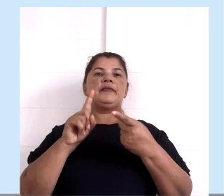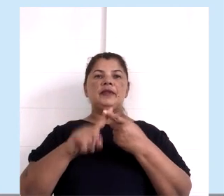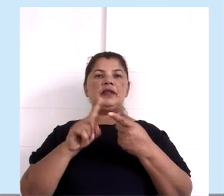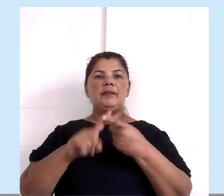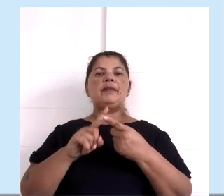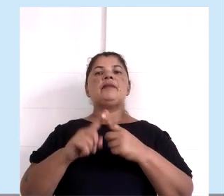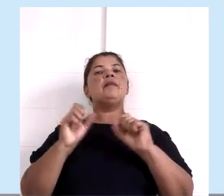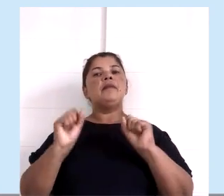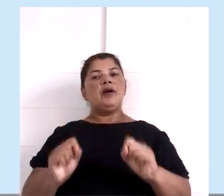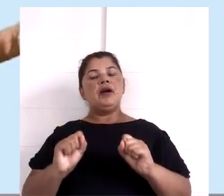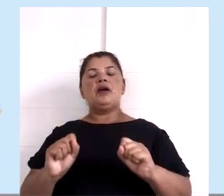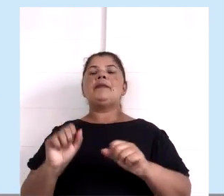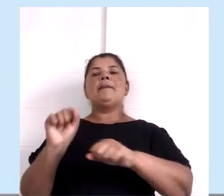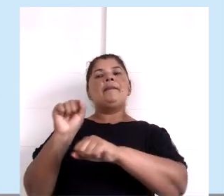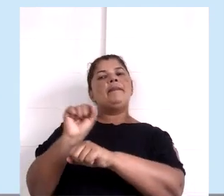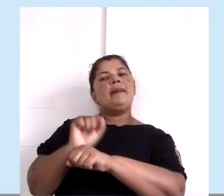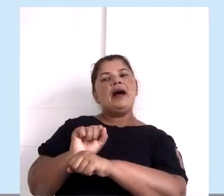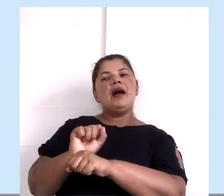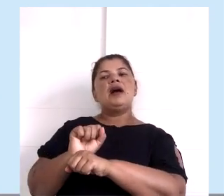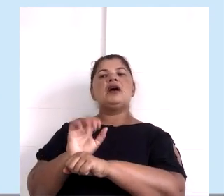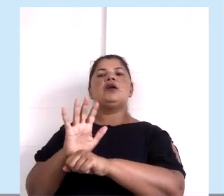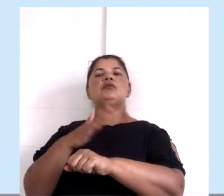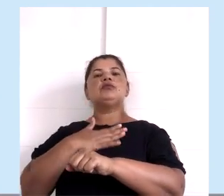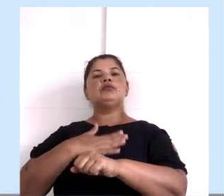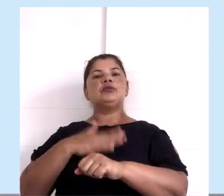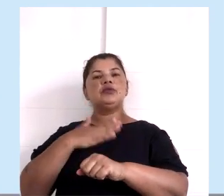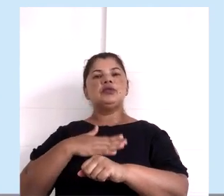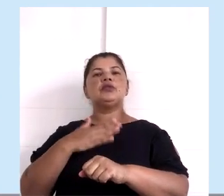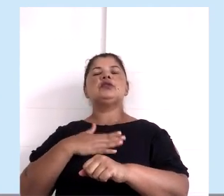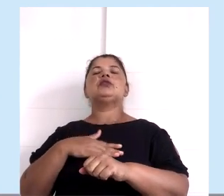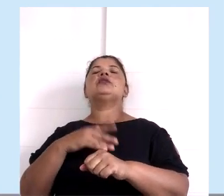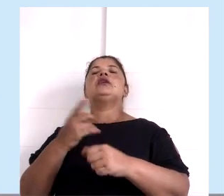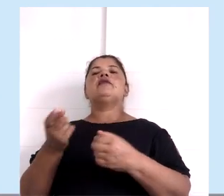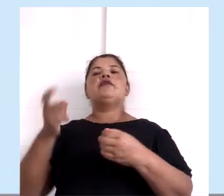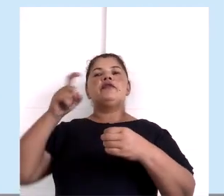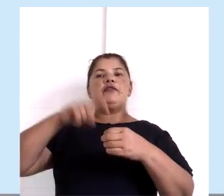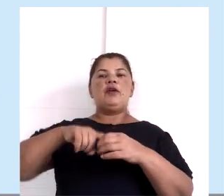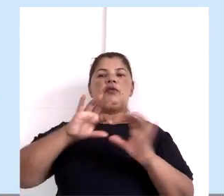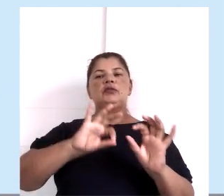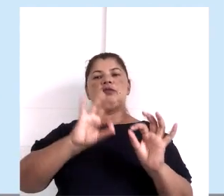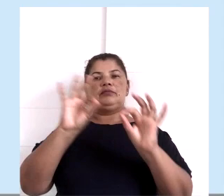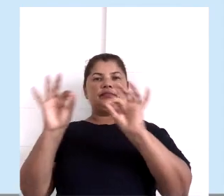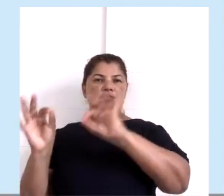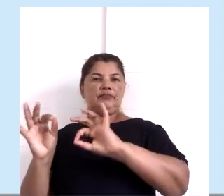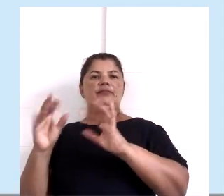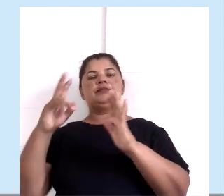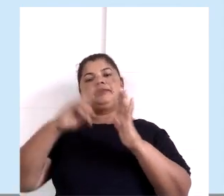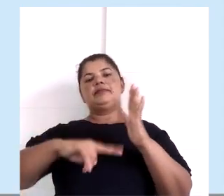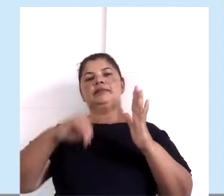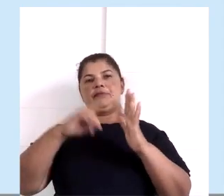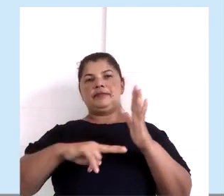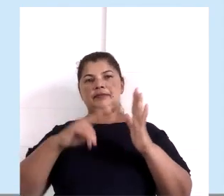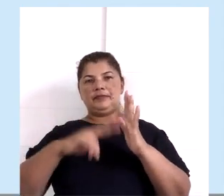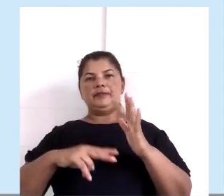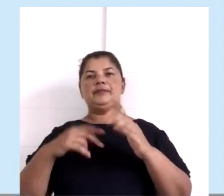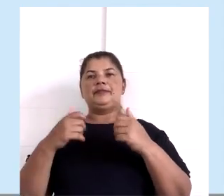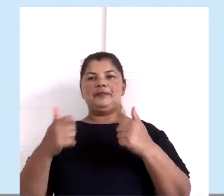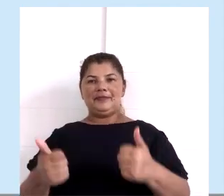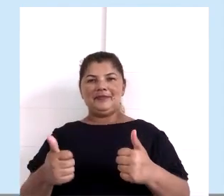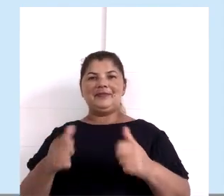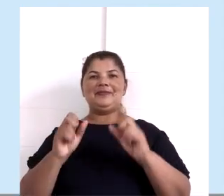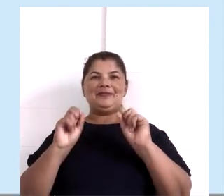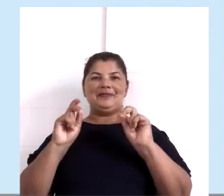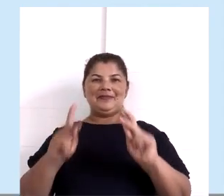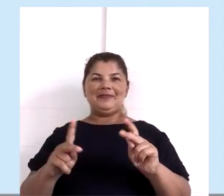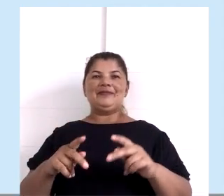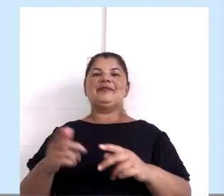no início da aula, pode pausar, pode travar o vídeo e você consegue ler e obter as informações que eu deixei para vocês. Ok,